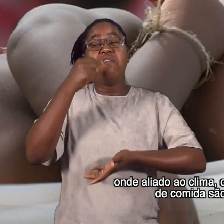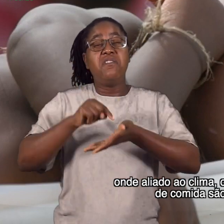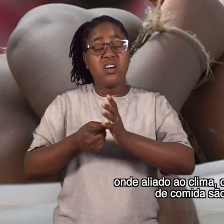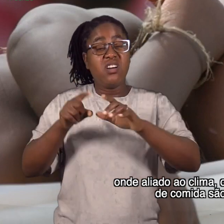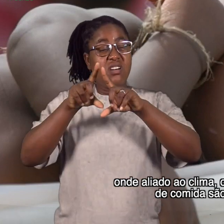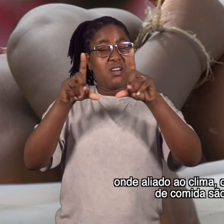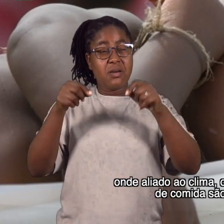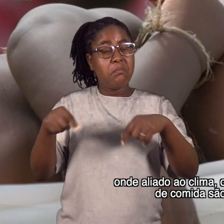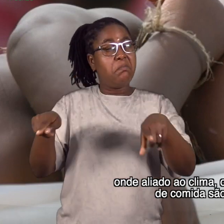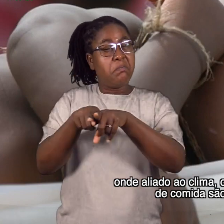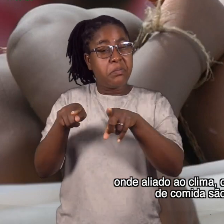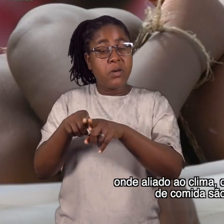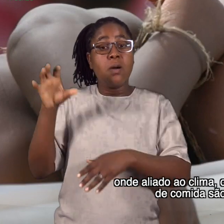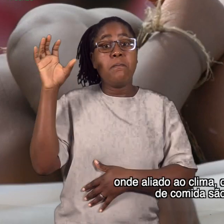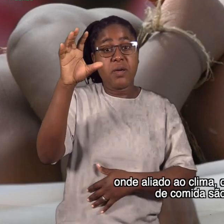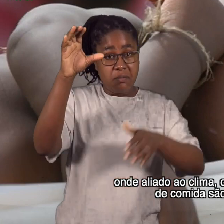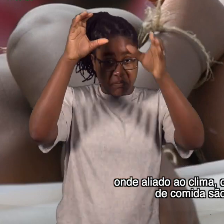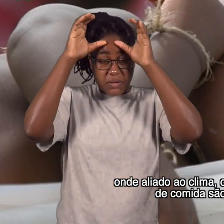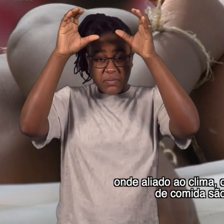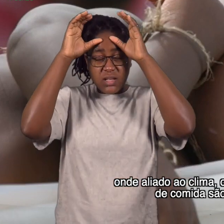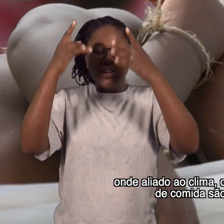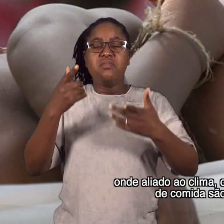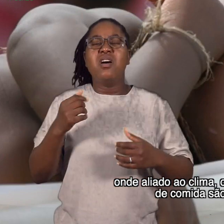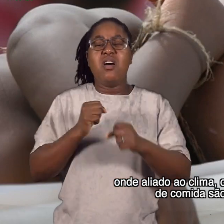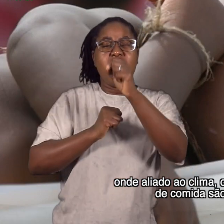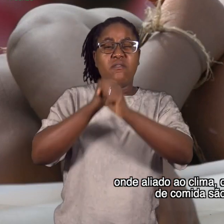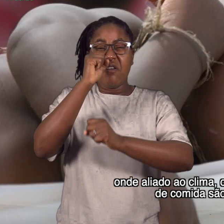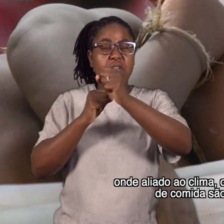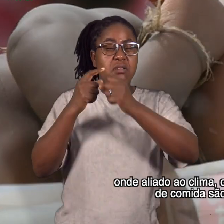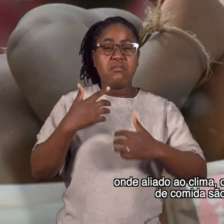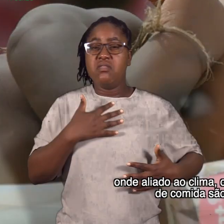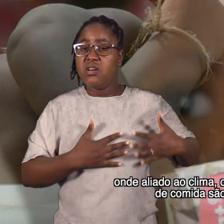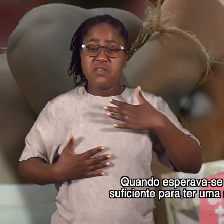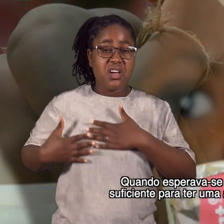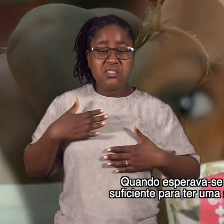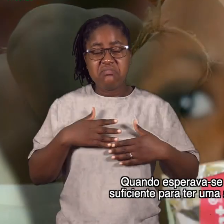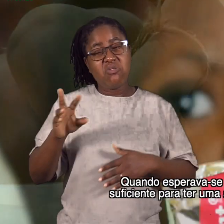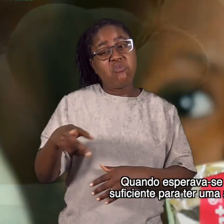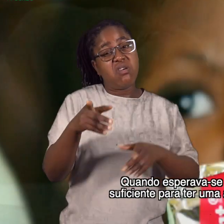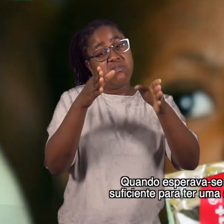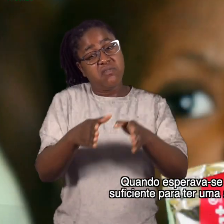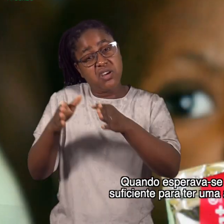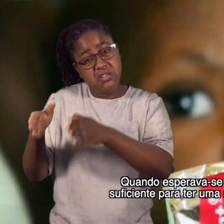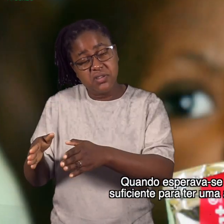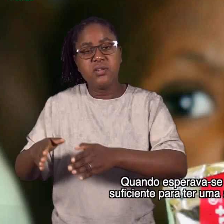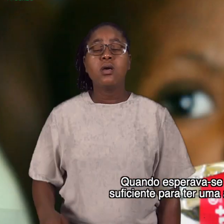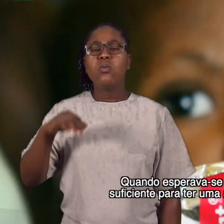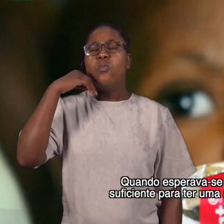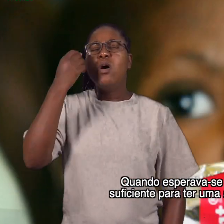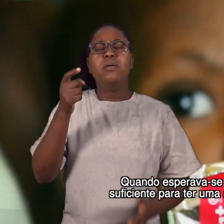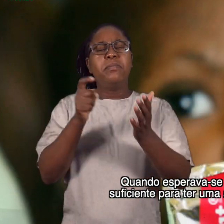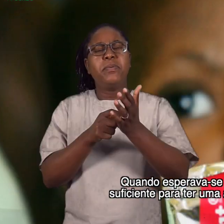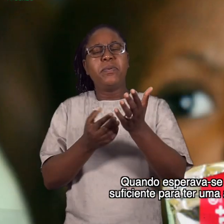onde, aliado ao clima, os níveis de produção de comida são animadores. Quando